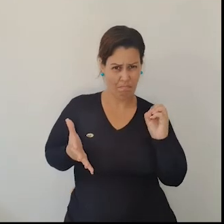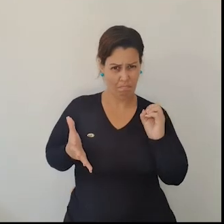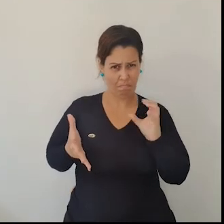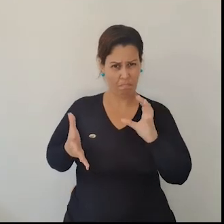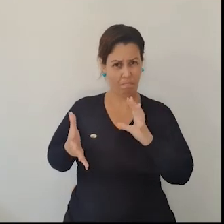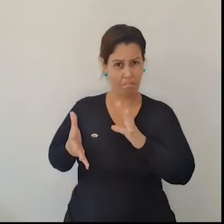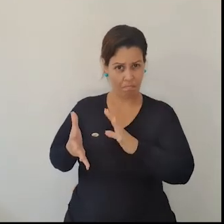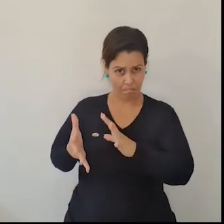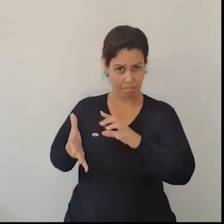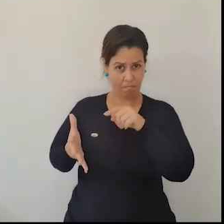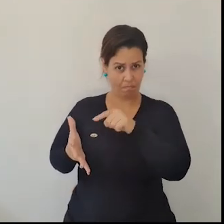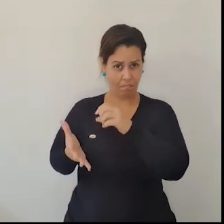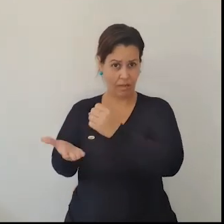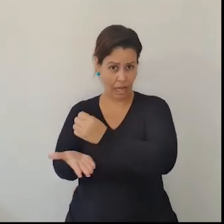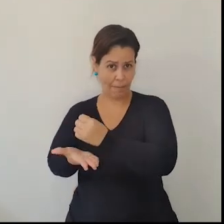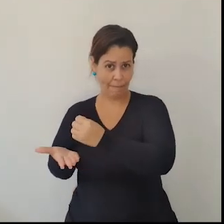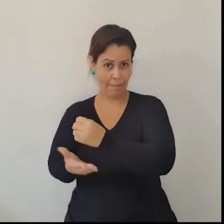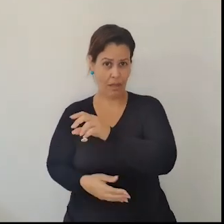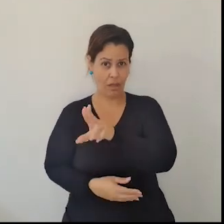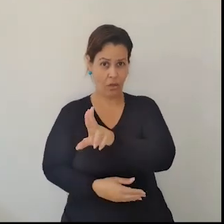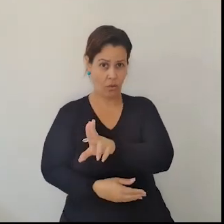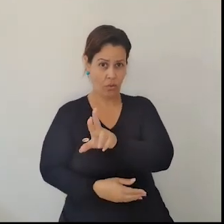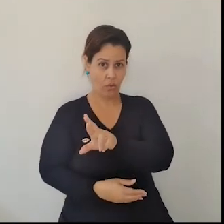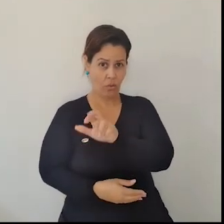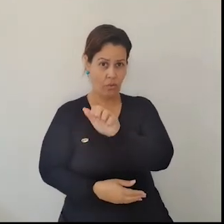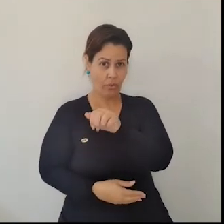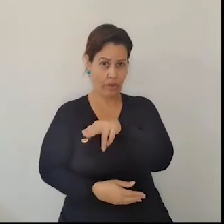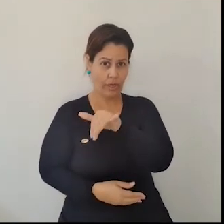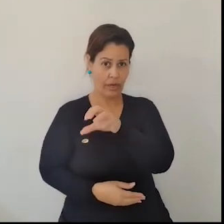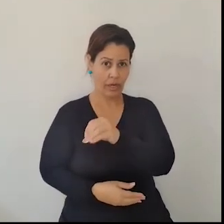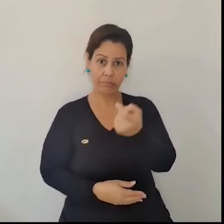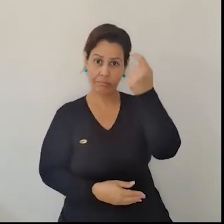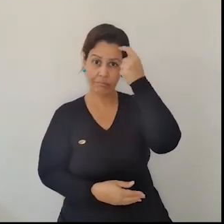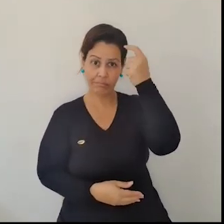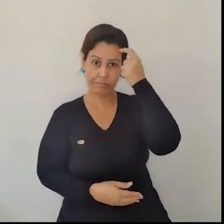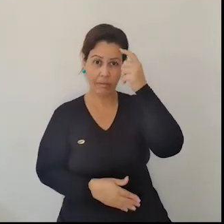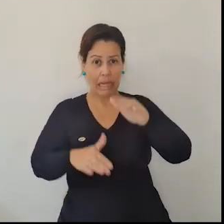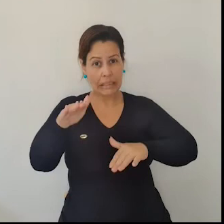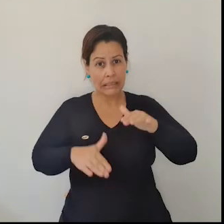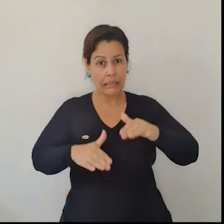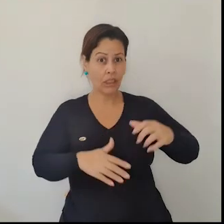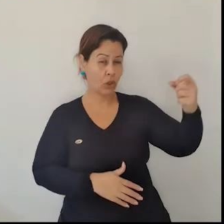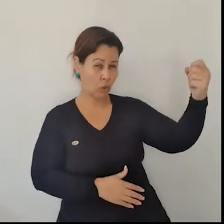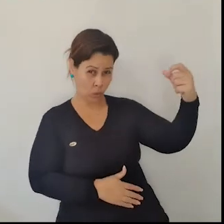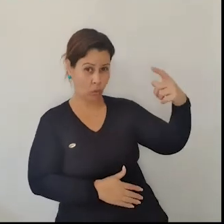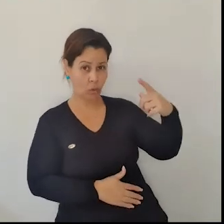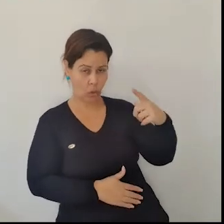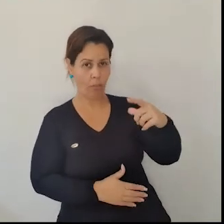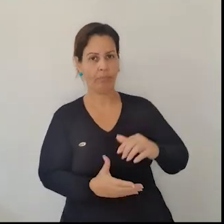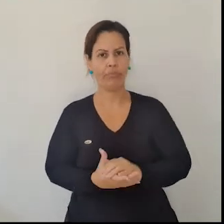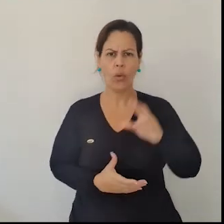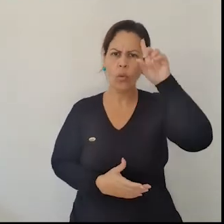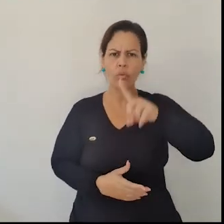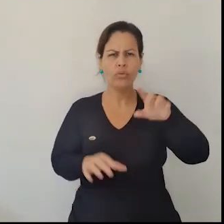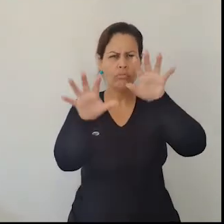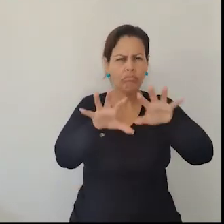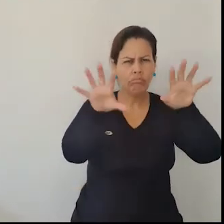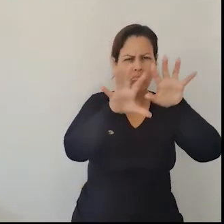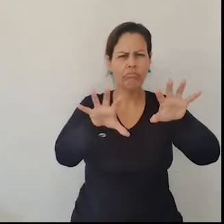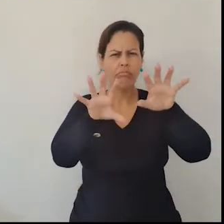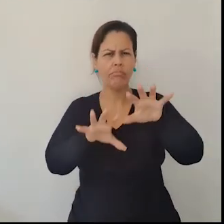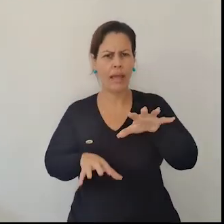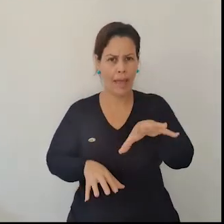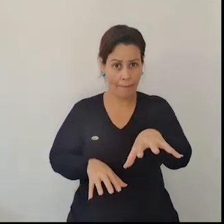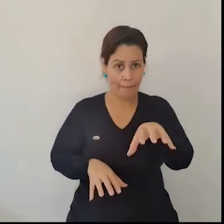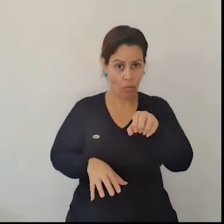E Becquerel tentava relacionar a fosforência de minerais à base de urânio com os raios-x e pensou que dependia da